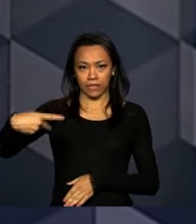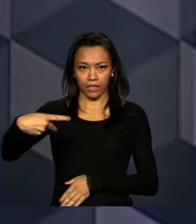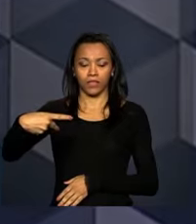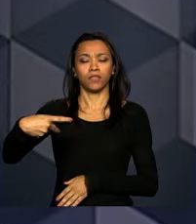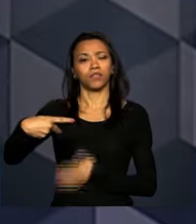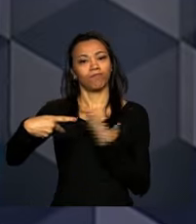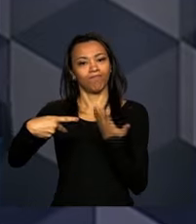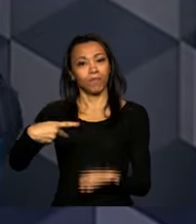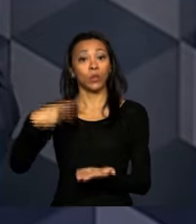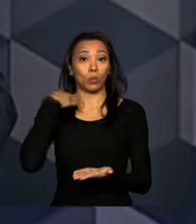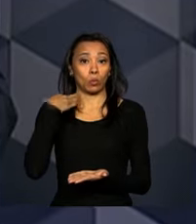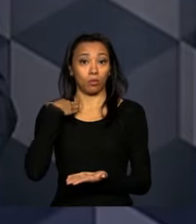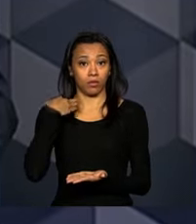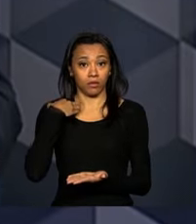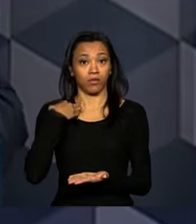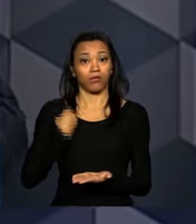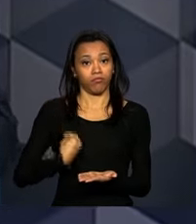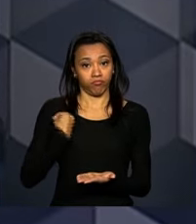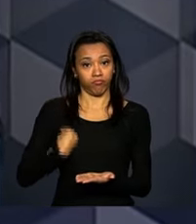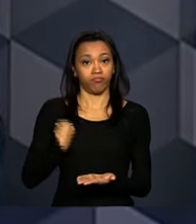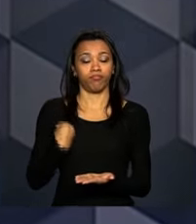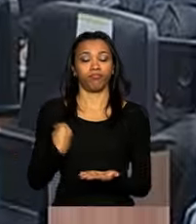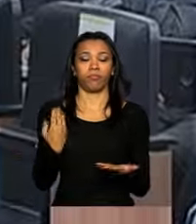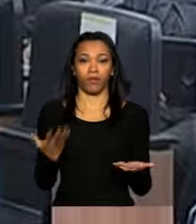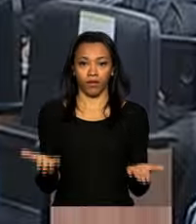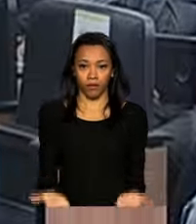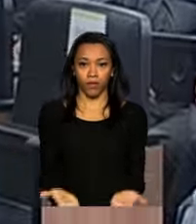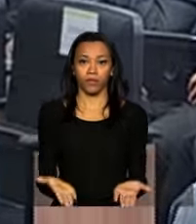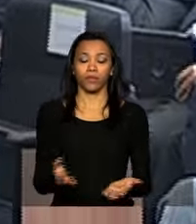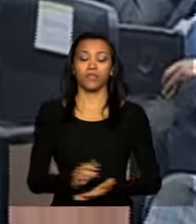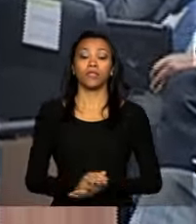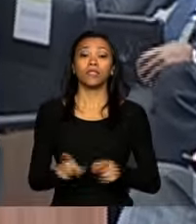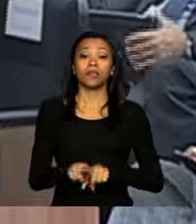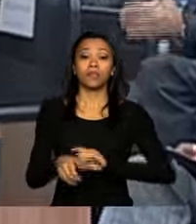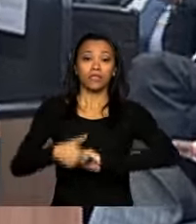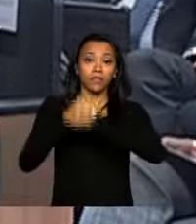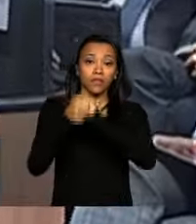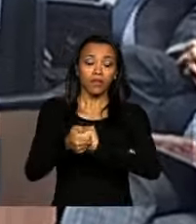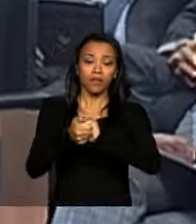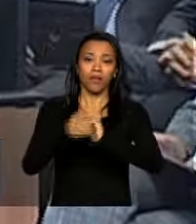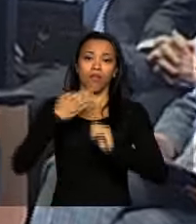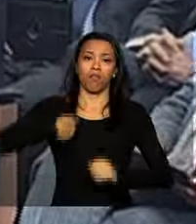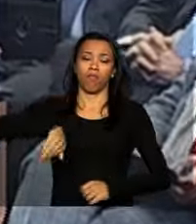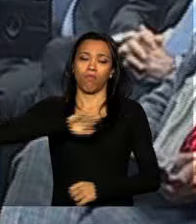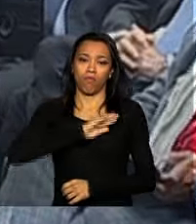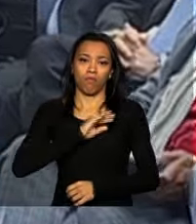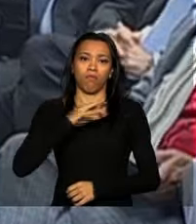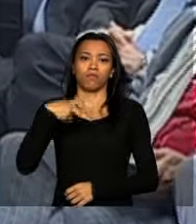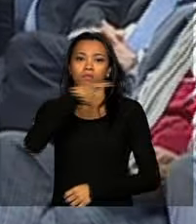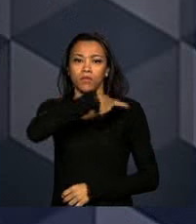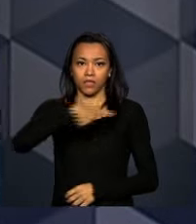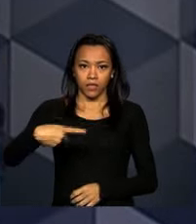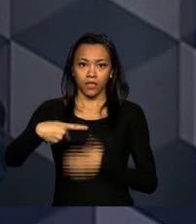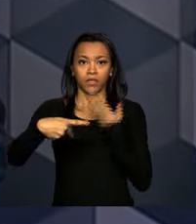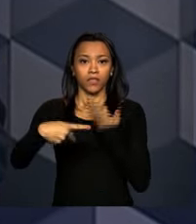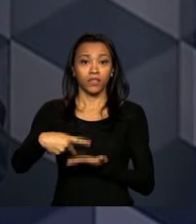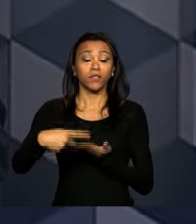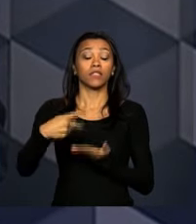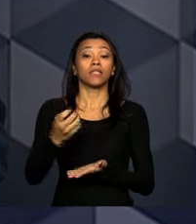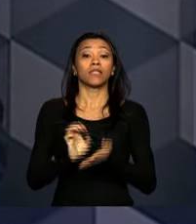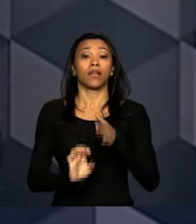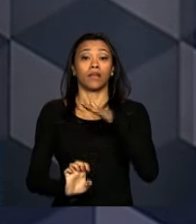do banco aqui presentes, saudar nosso presidente da Empresa Brasileira de